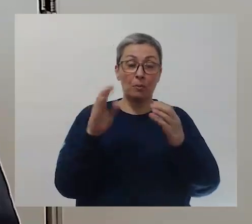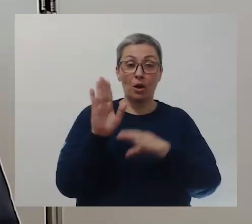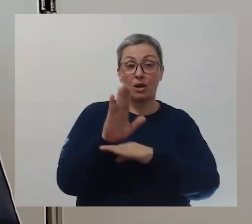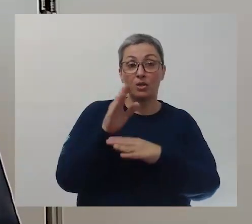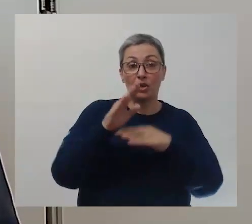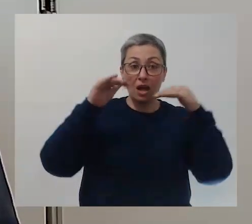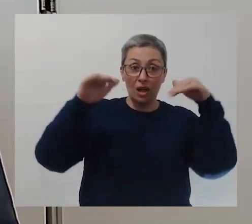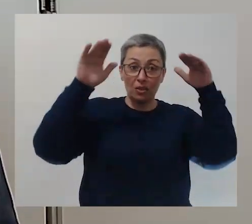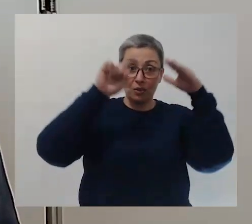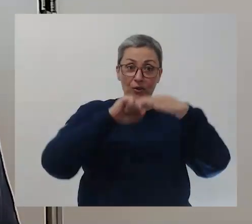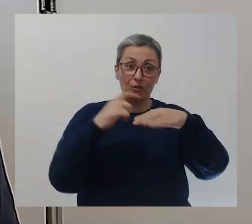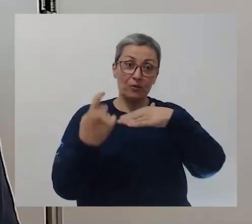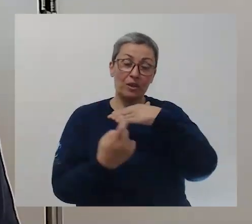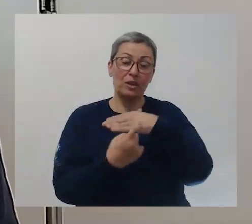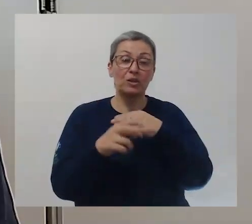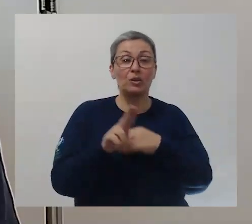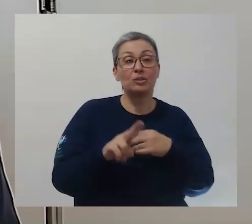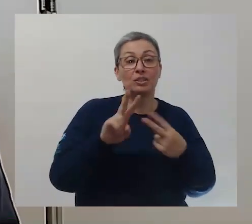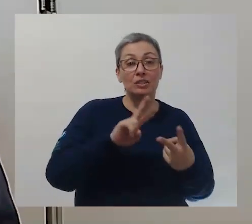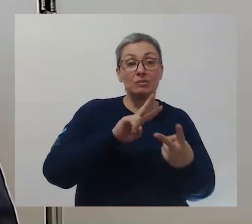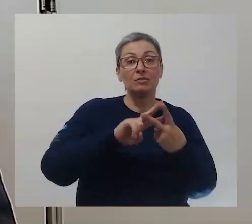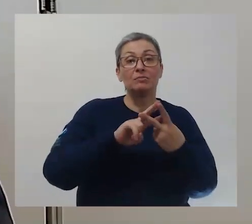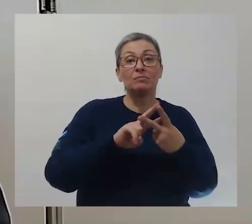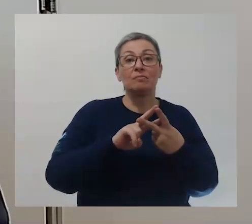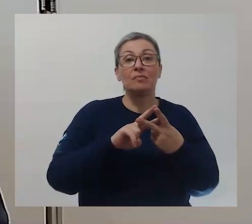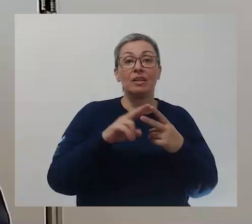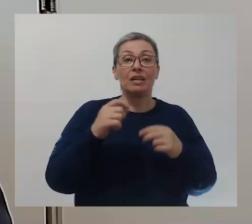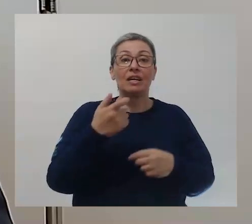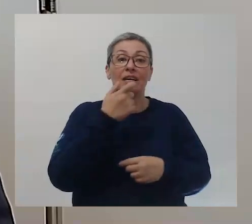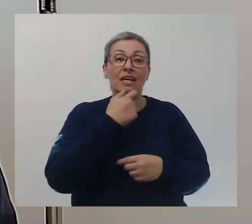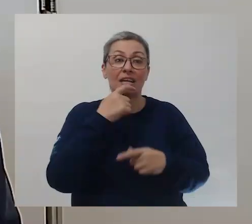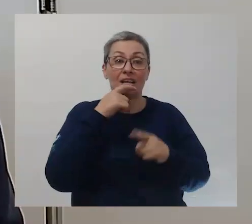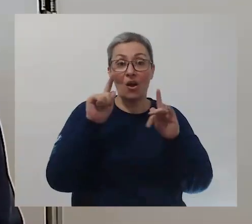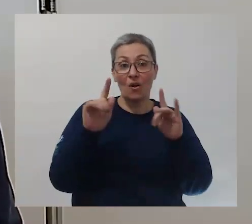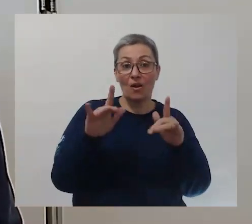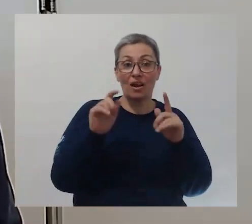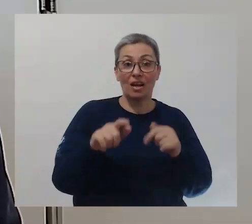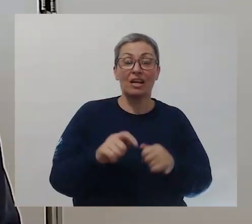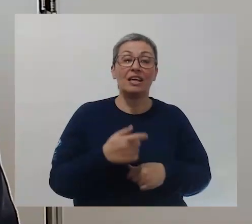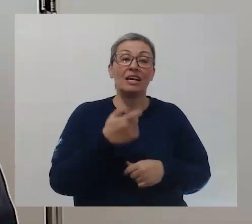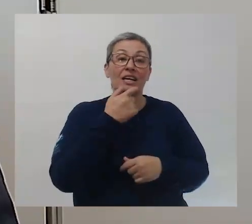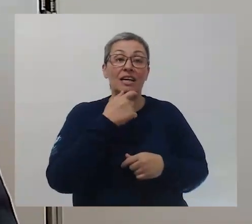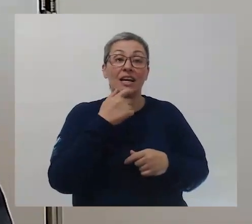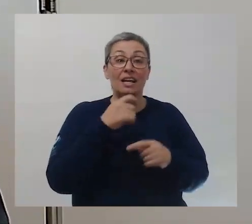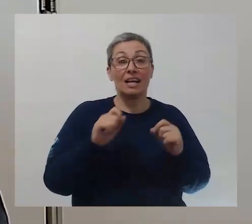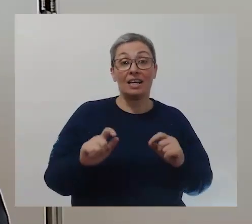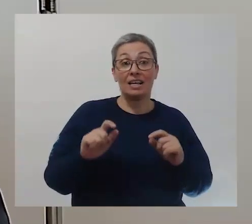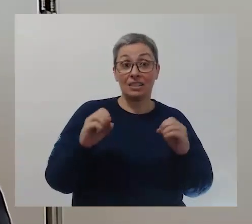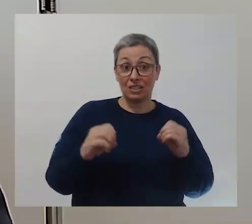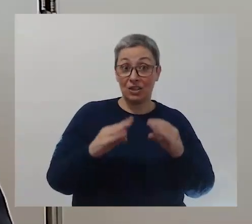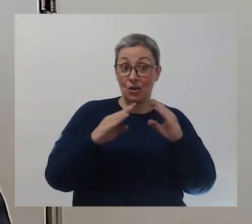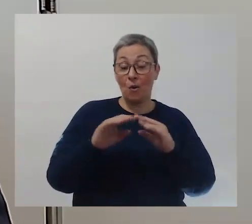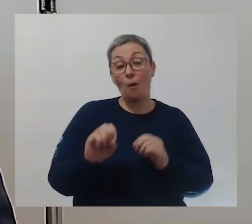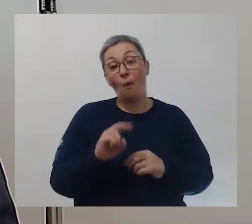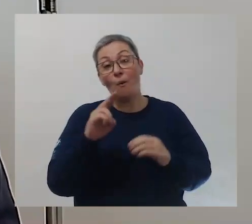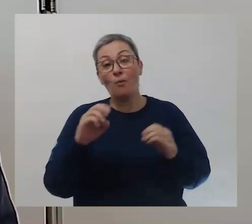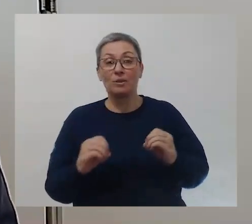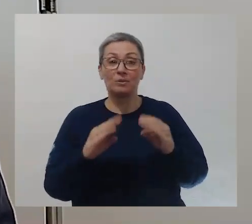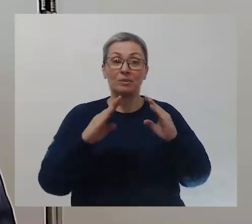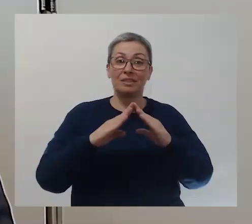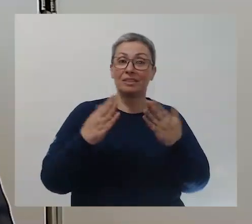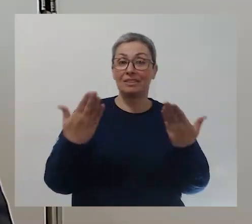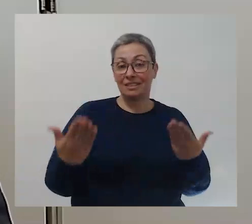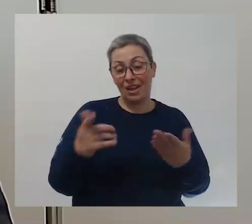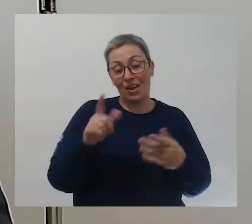nas redes sociais usando as hashtags English Group, Inglês aos Saberes ou Saberes em Casa. E